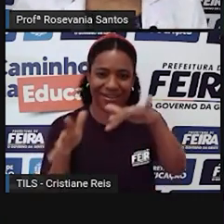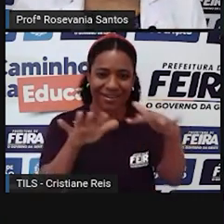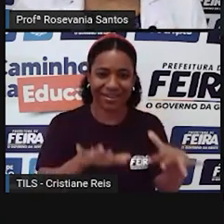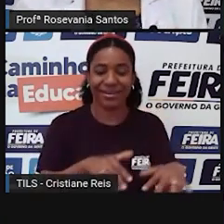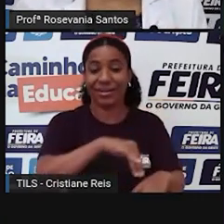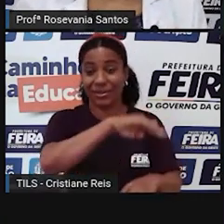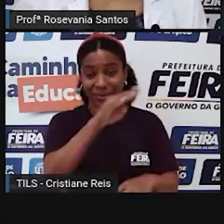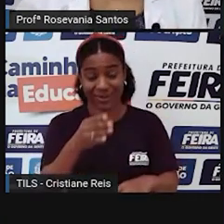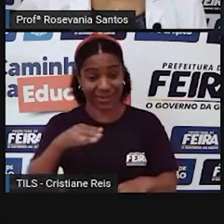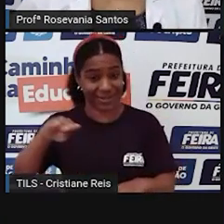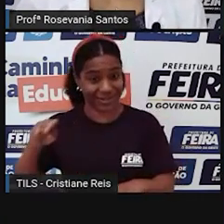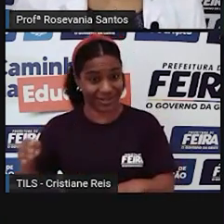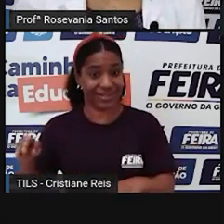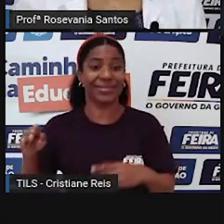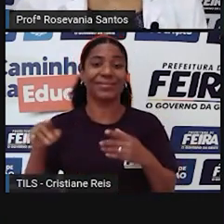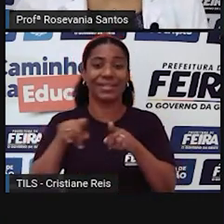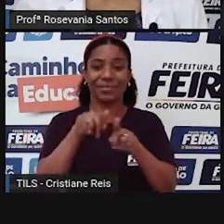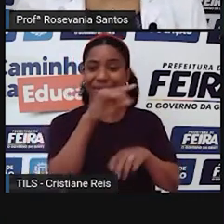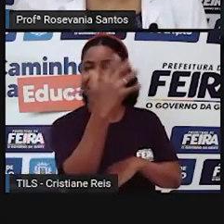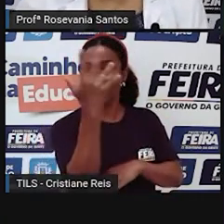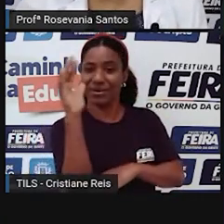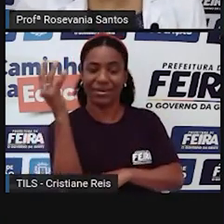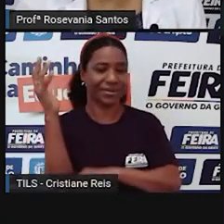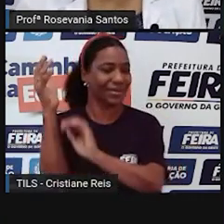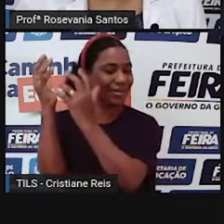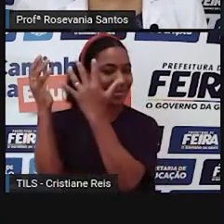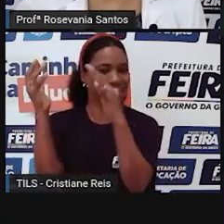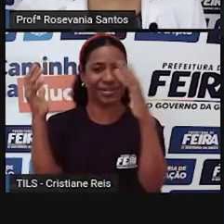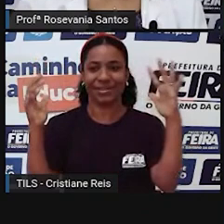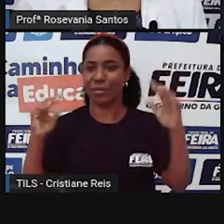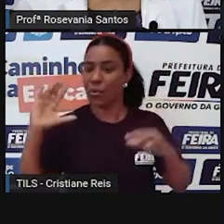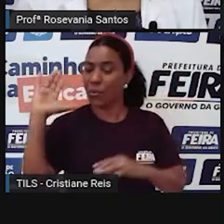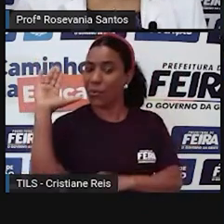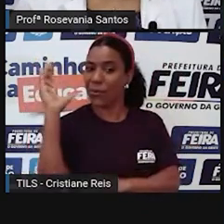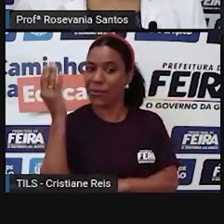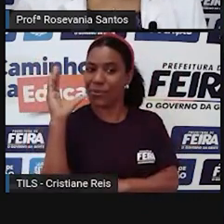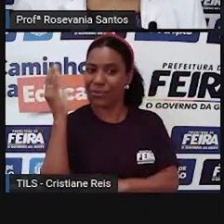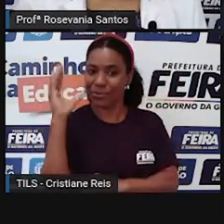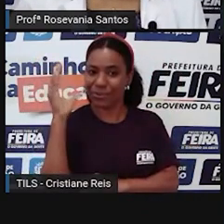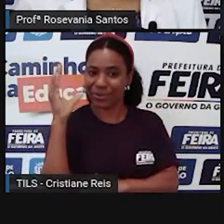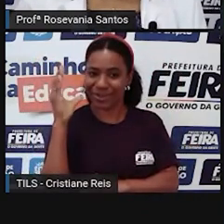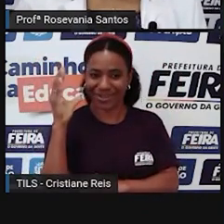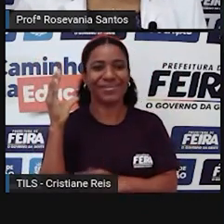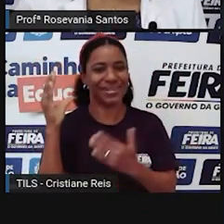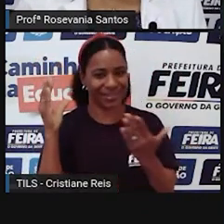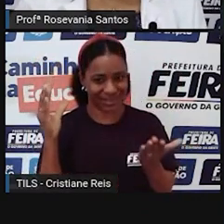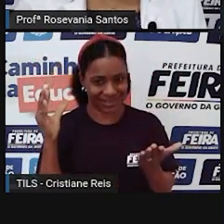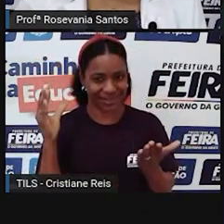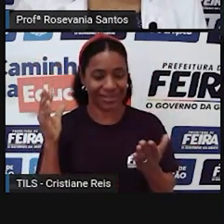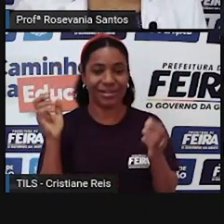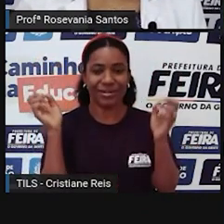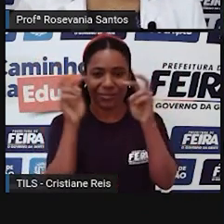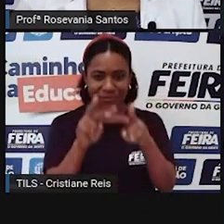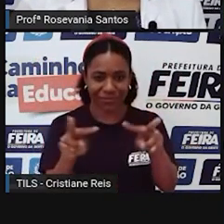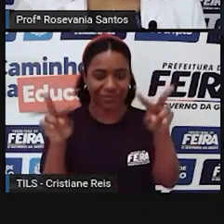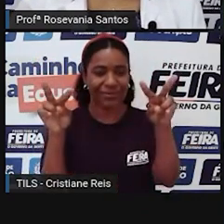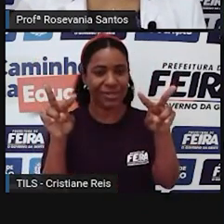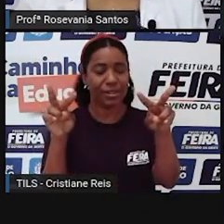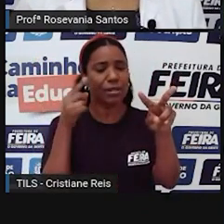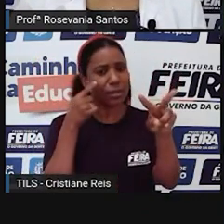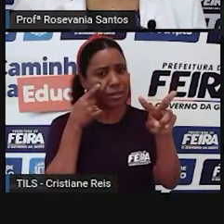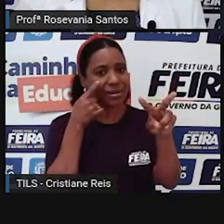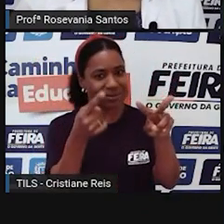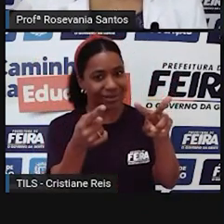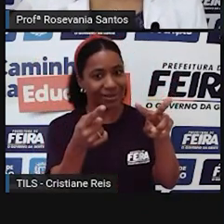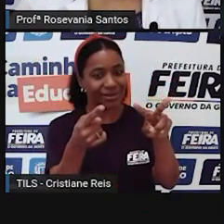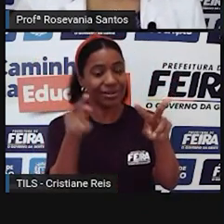a vegetação, né? A gente tem o clima. E aqui tudo, apesar de eu estar olhando aqui essa paisagem,